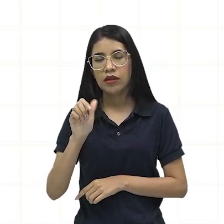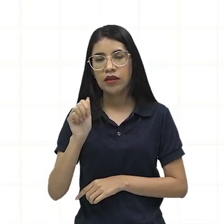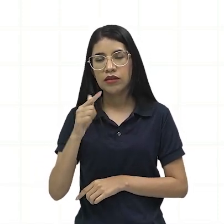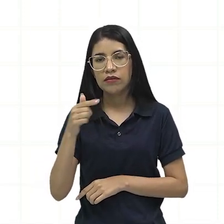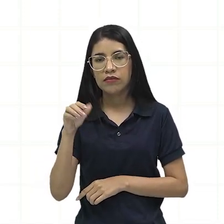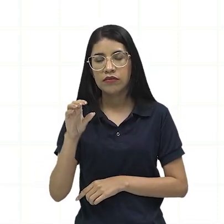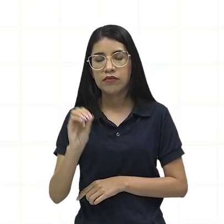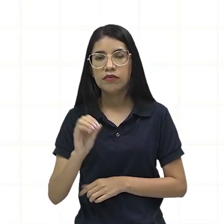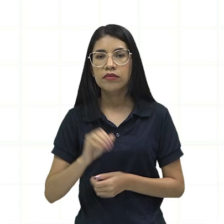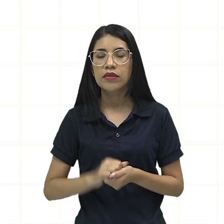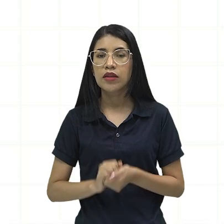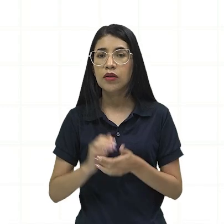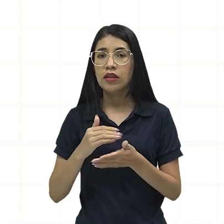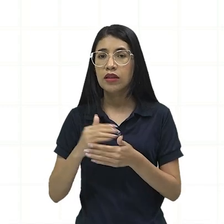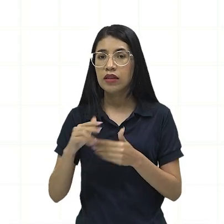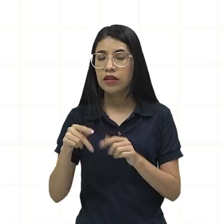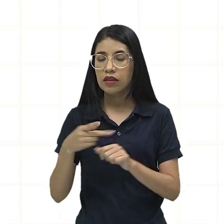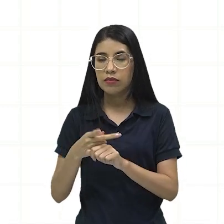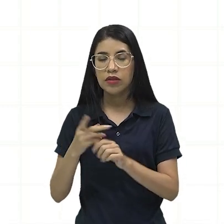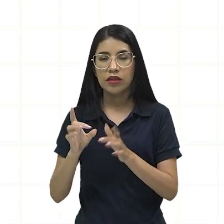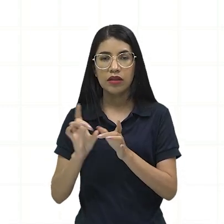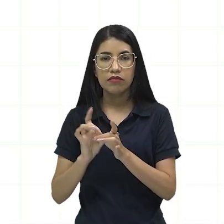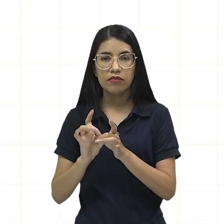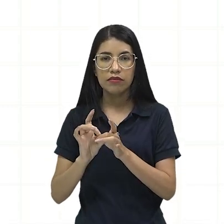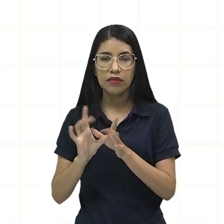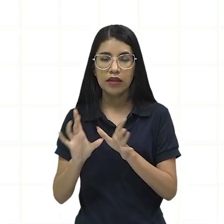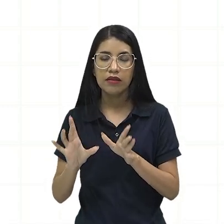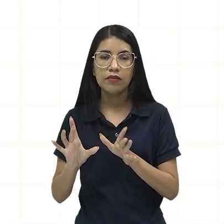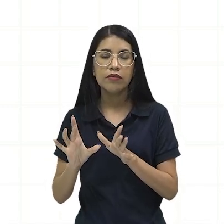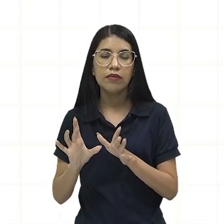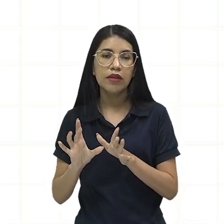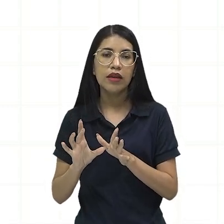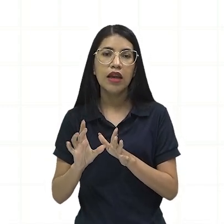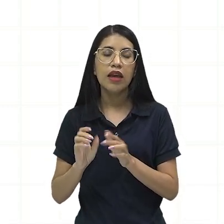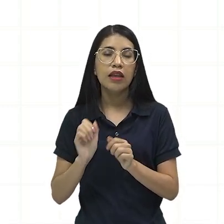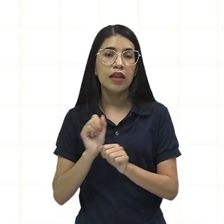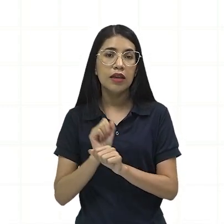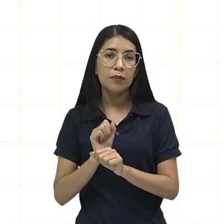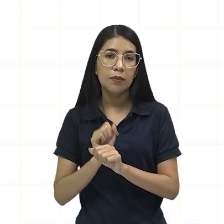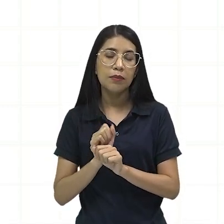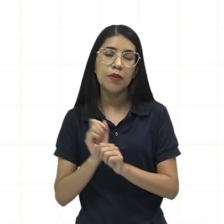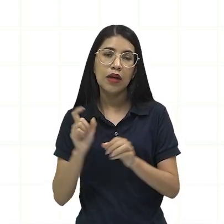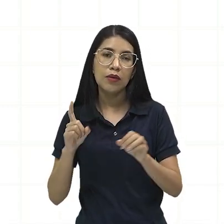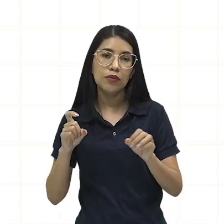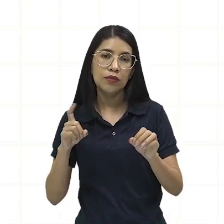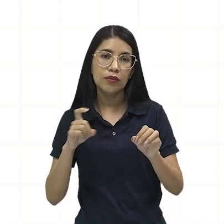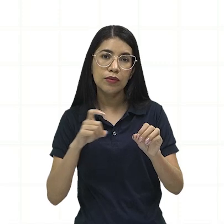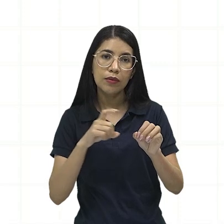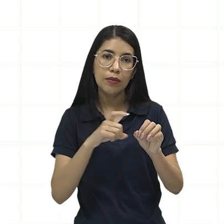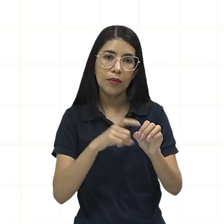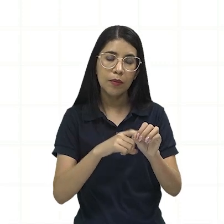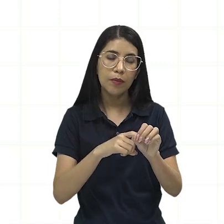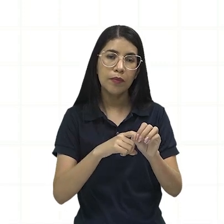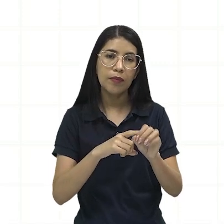é liberado, ele está apto a receber ali o espermatozoide e fazer a fecundação,